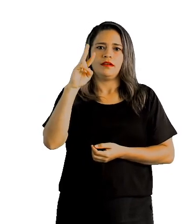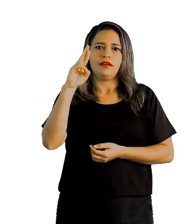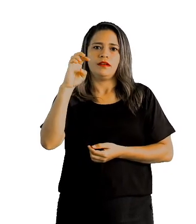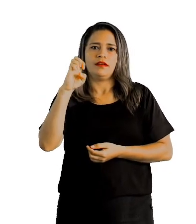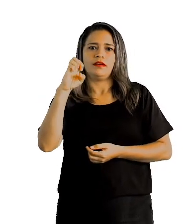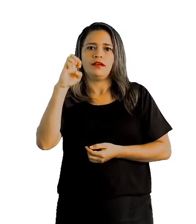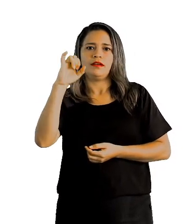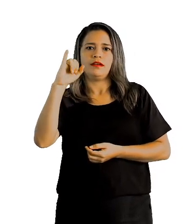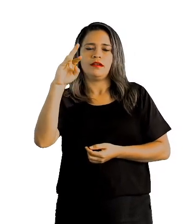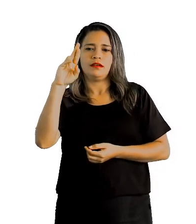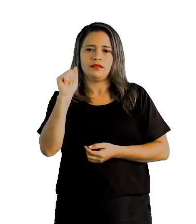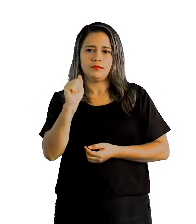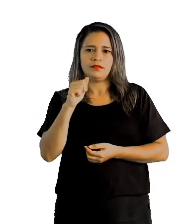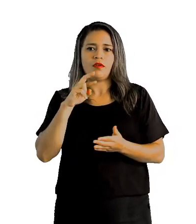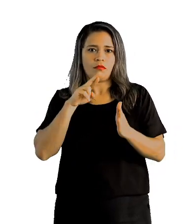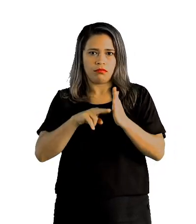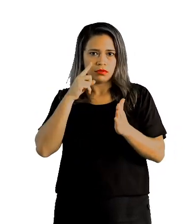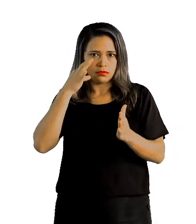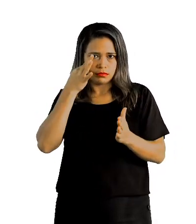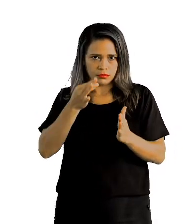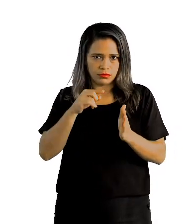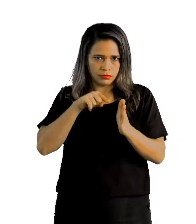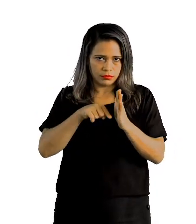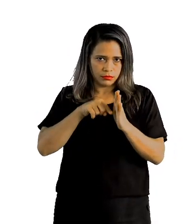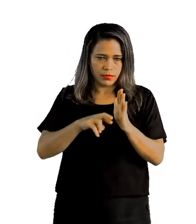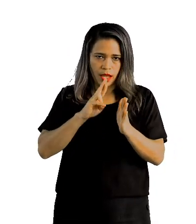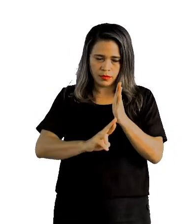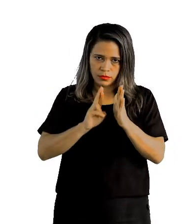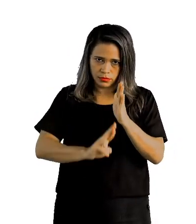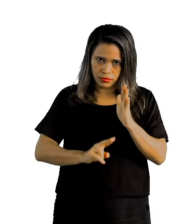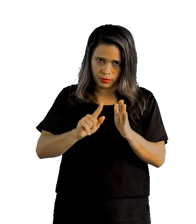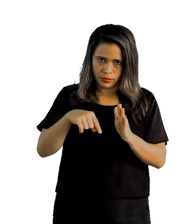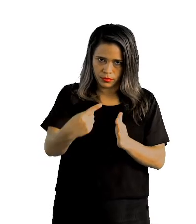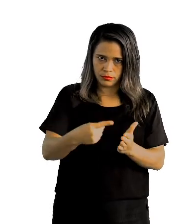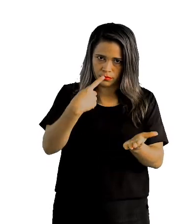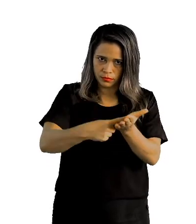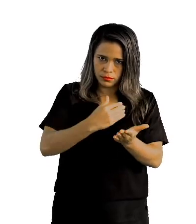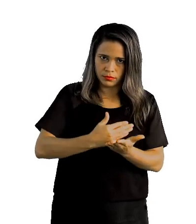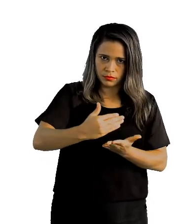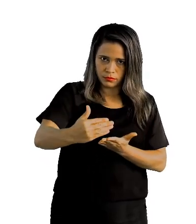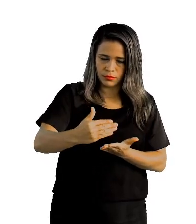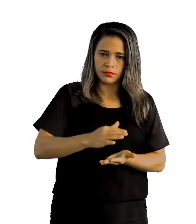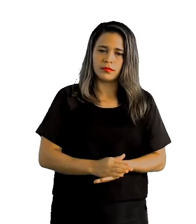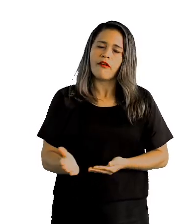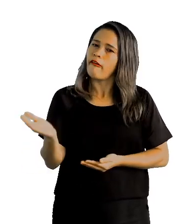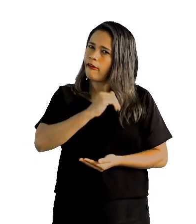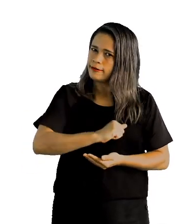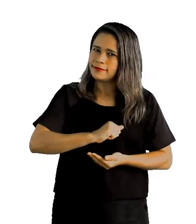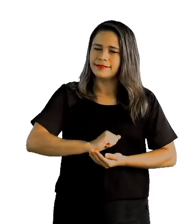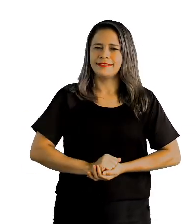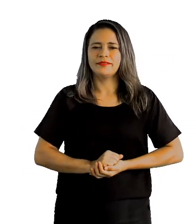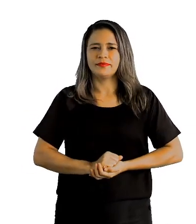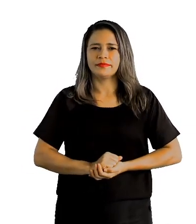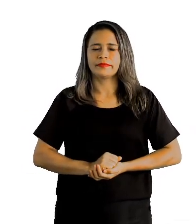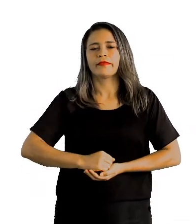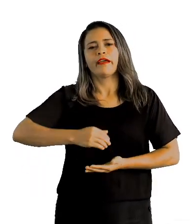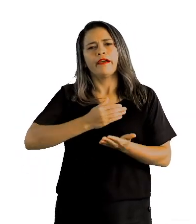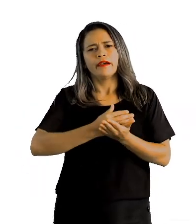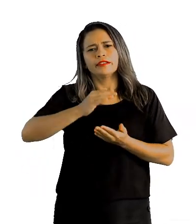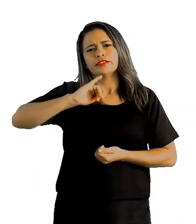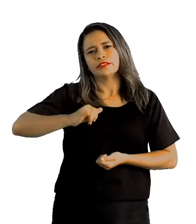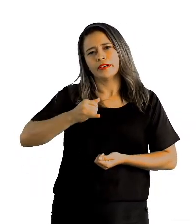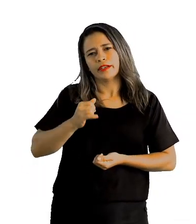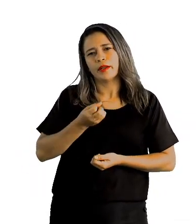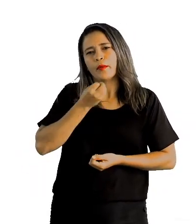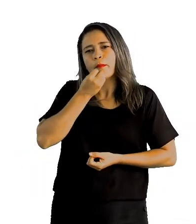responder comigo todas as questões. Combinado? Podemos começar? Então vamos lá. Em janeiro,